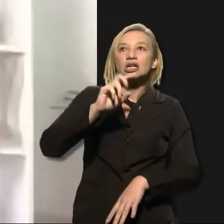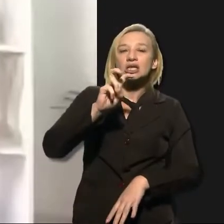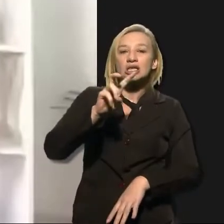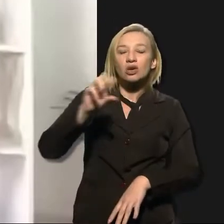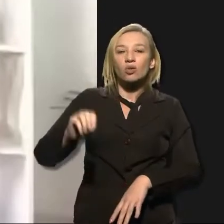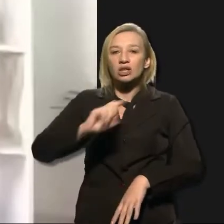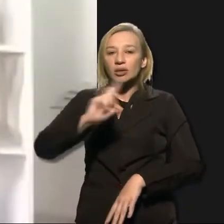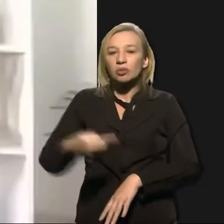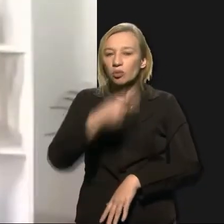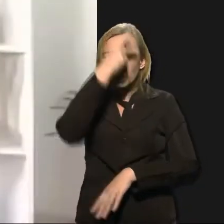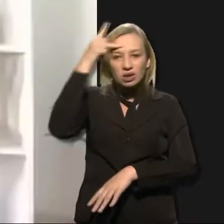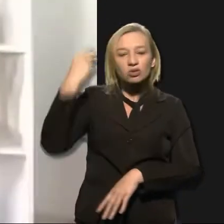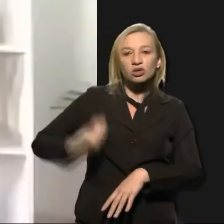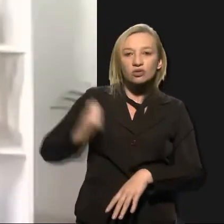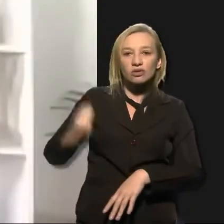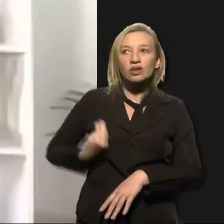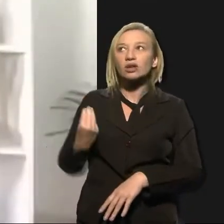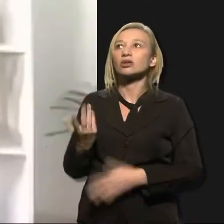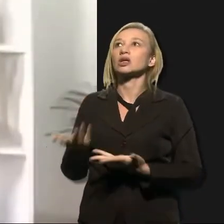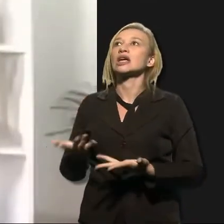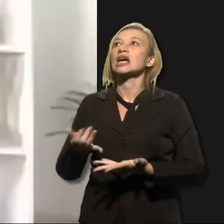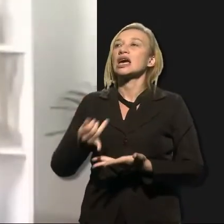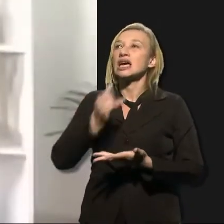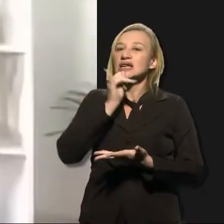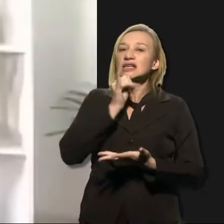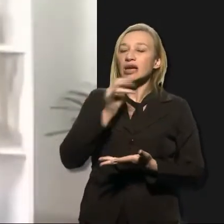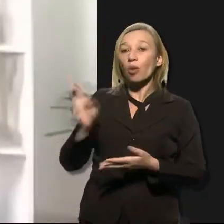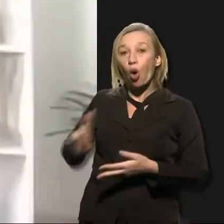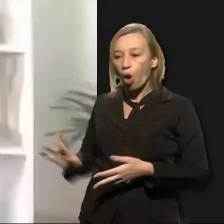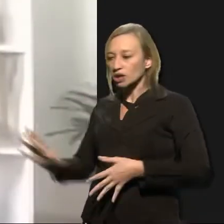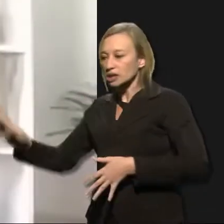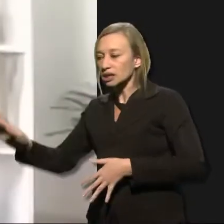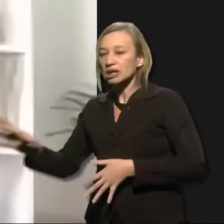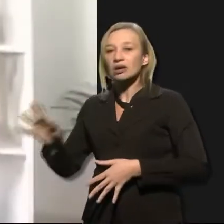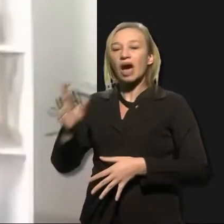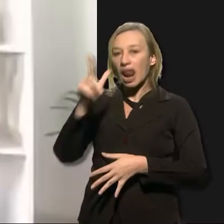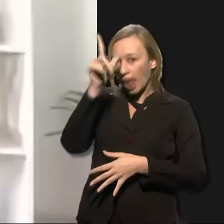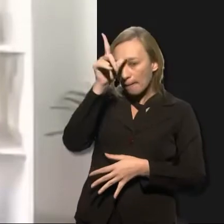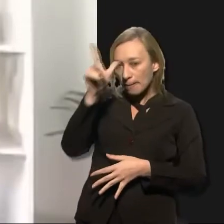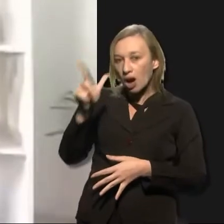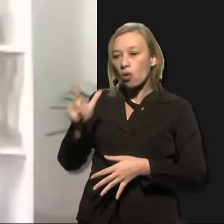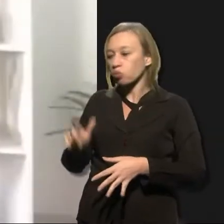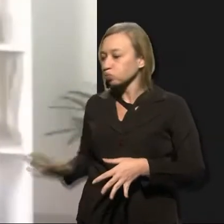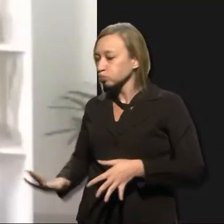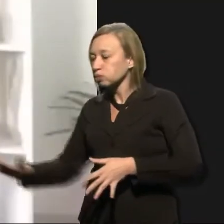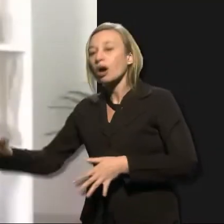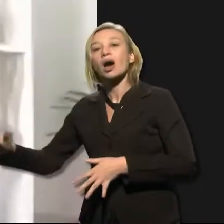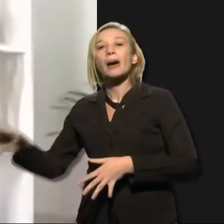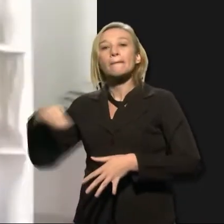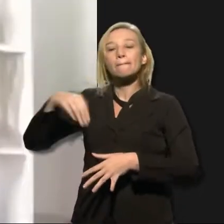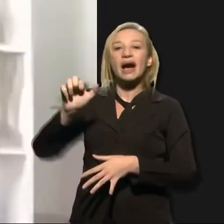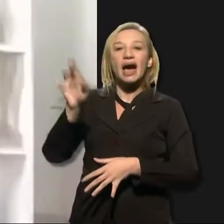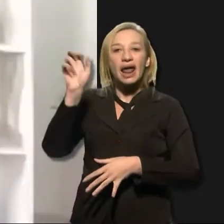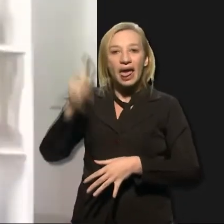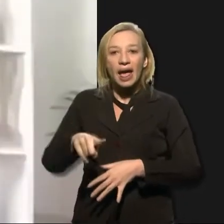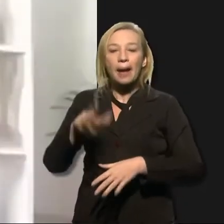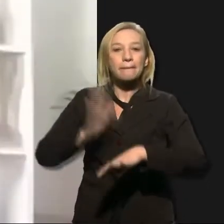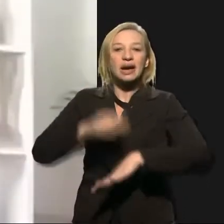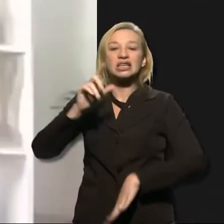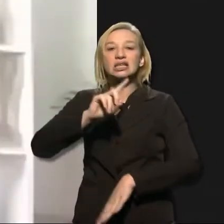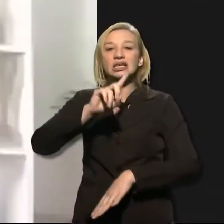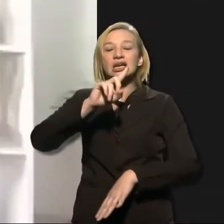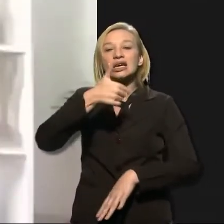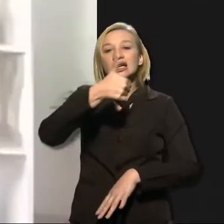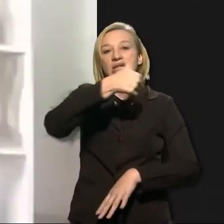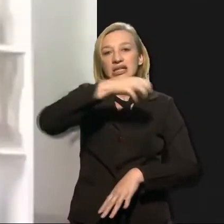mais de 50 mil moradores. Isso é o caso, por exemplo, de favelas como a Rocinha, o Alemão, a Maré,